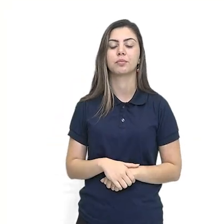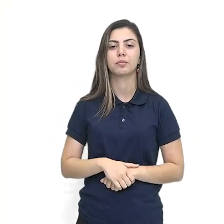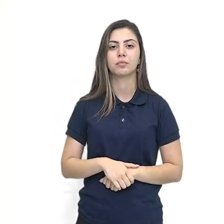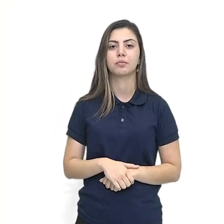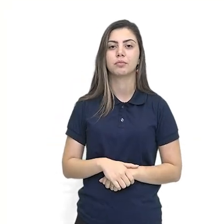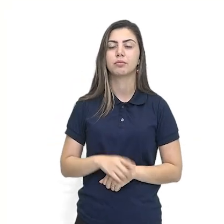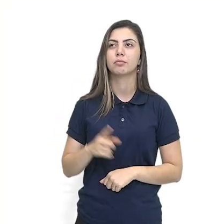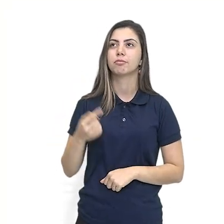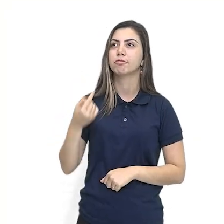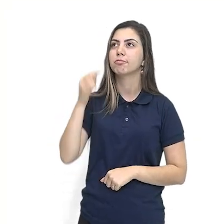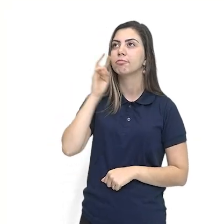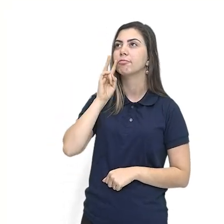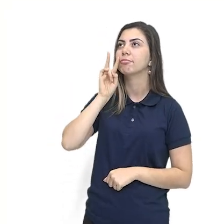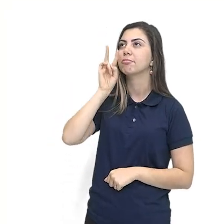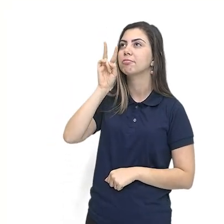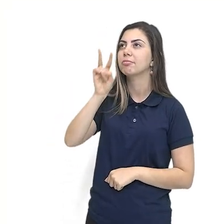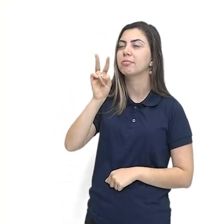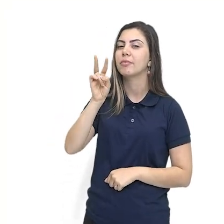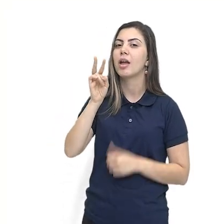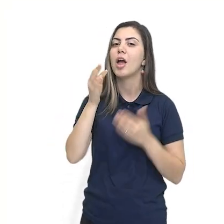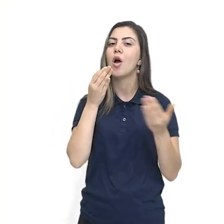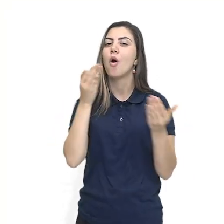dá a ideia de